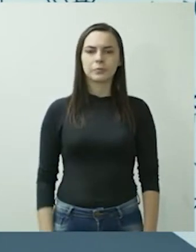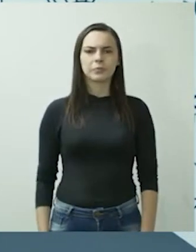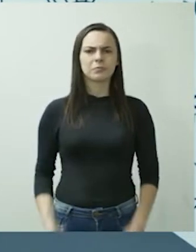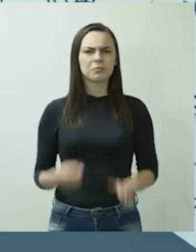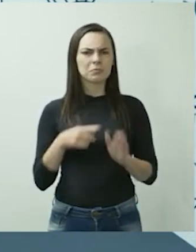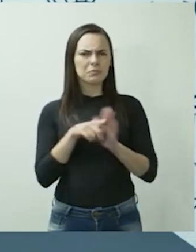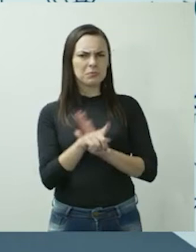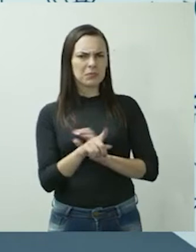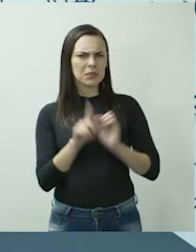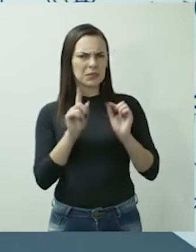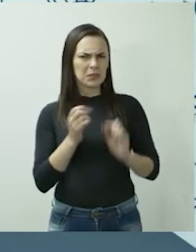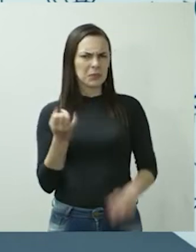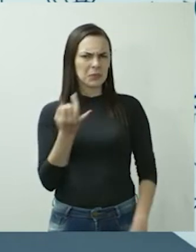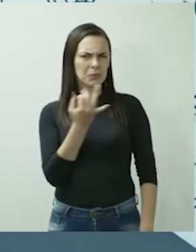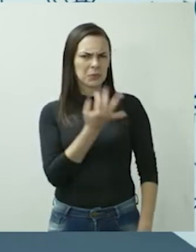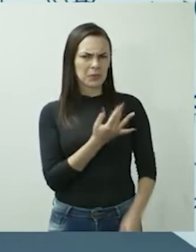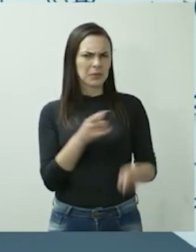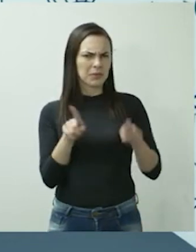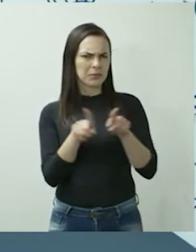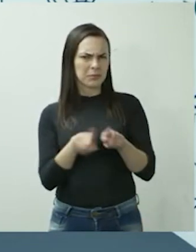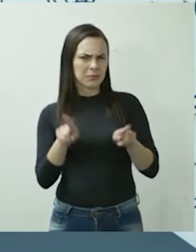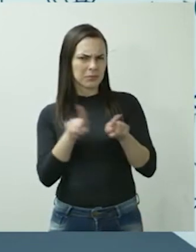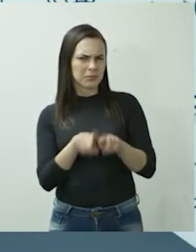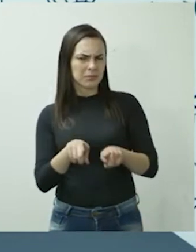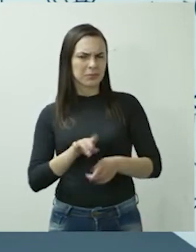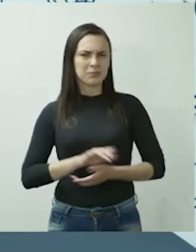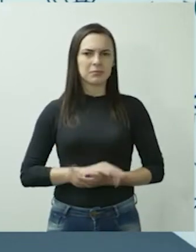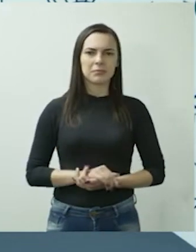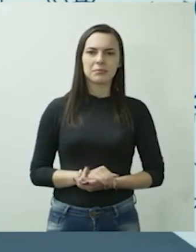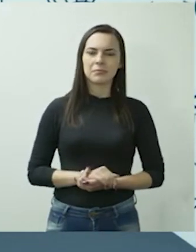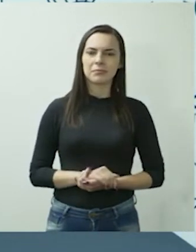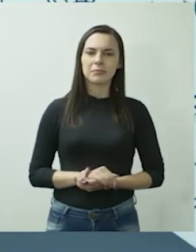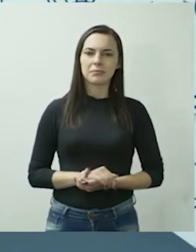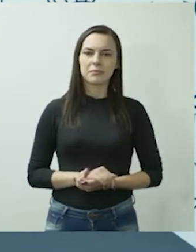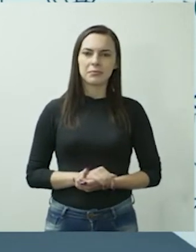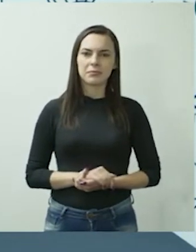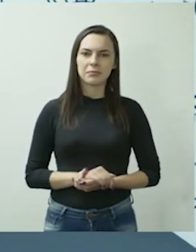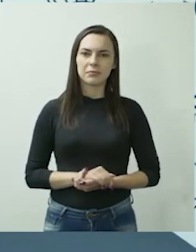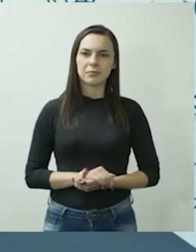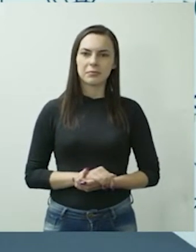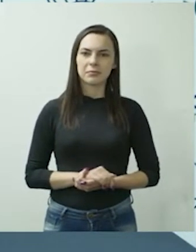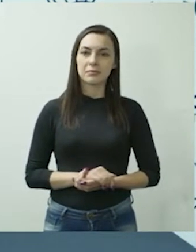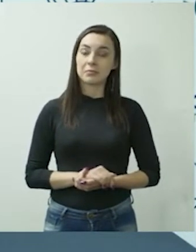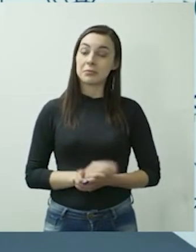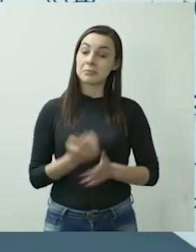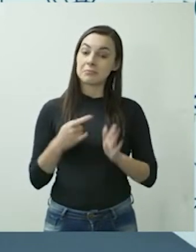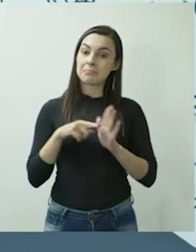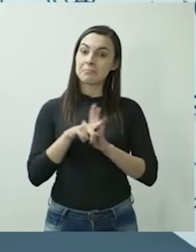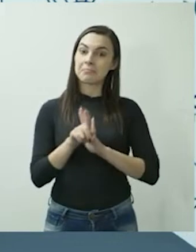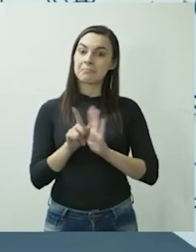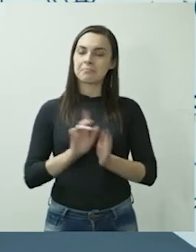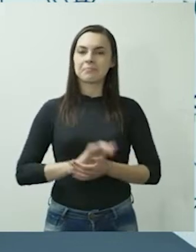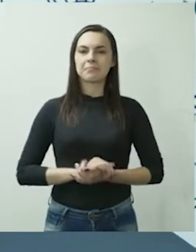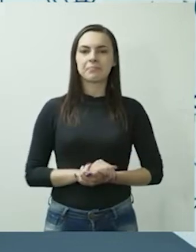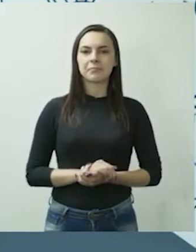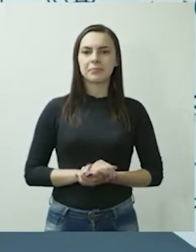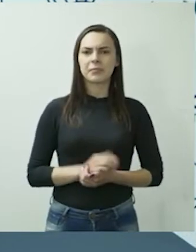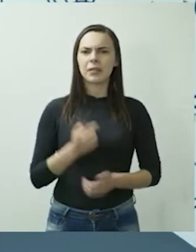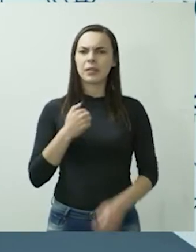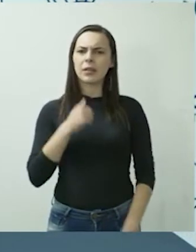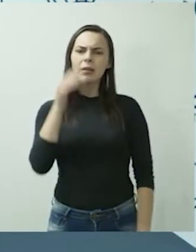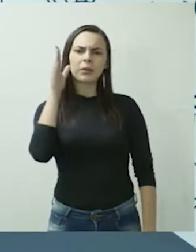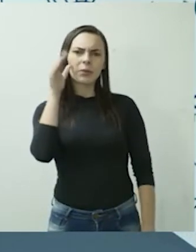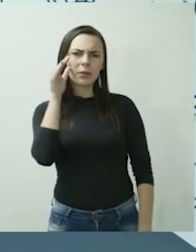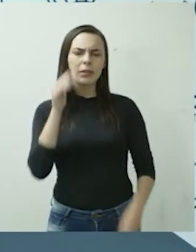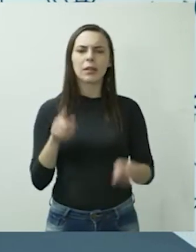Será que tem a mesma quantidade que tinha de vermelhas? Fica aí a pergunta para você. E eu quero que você,